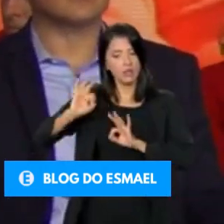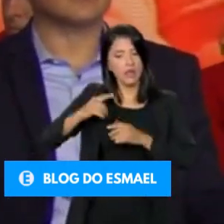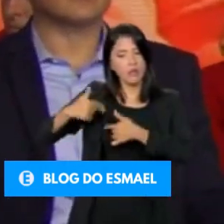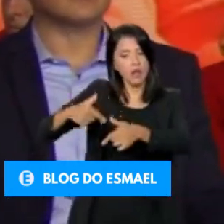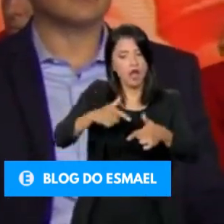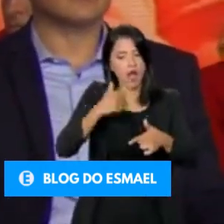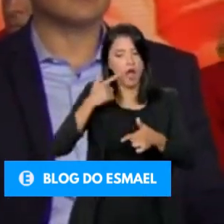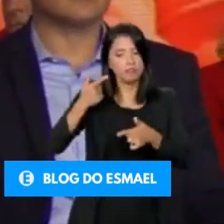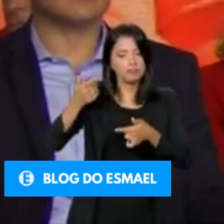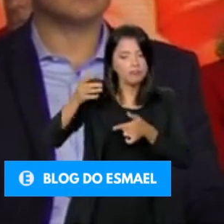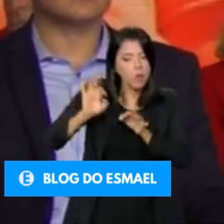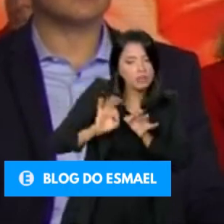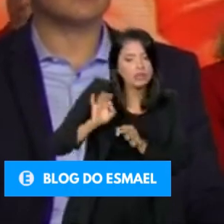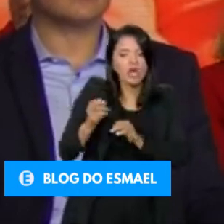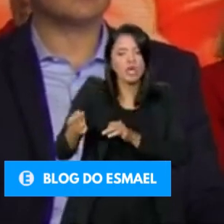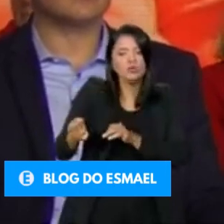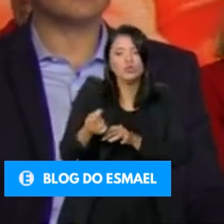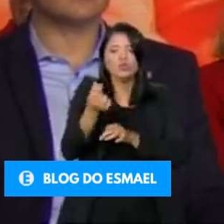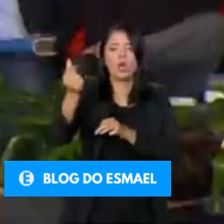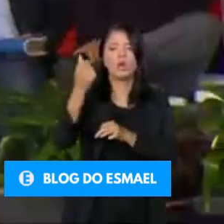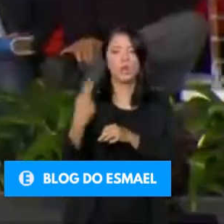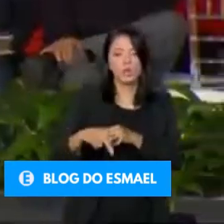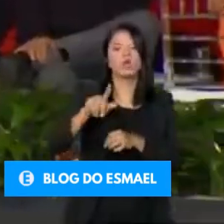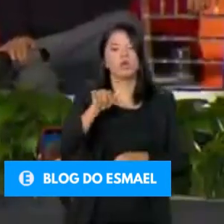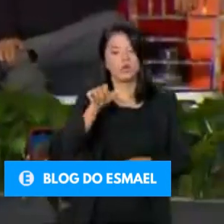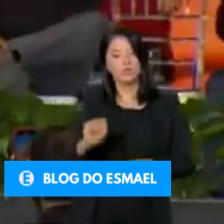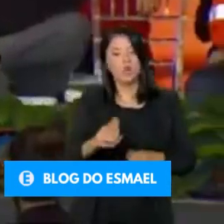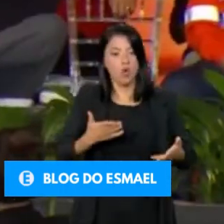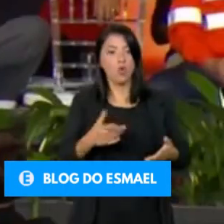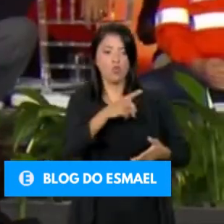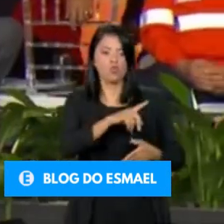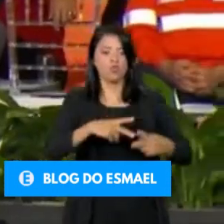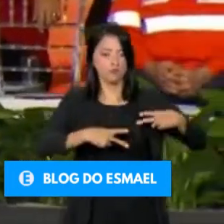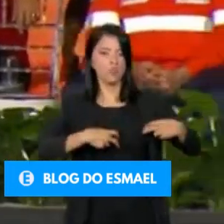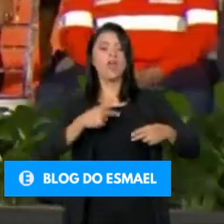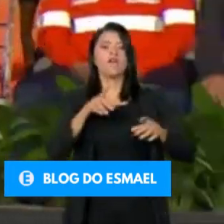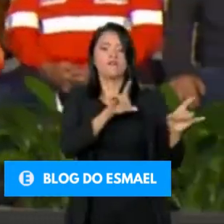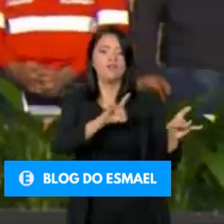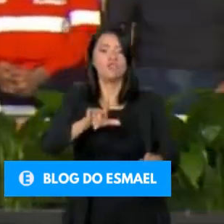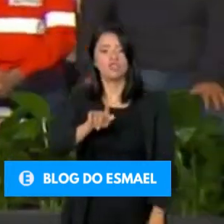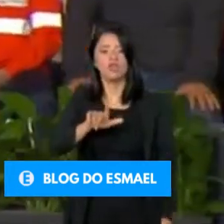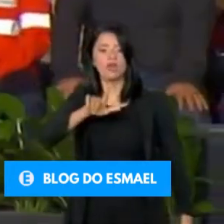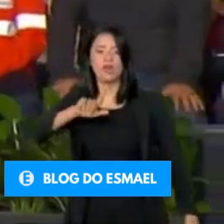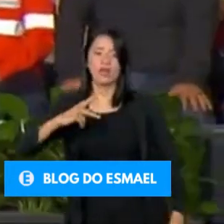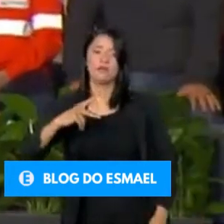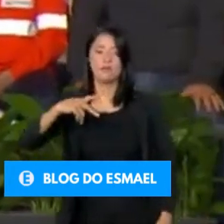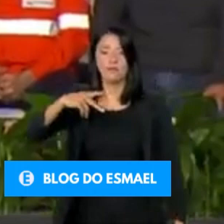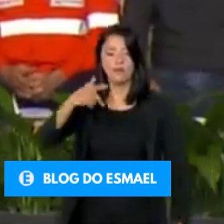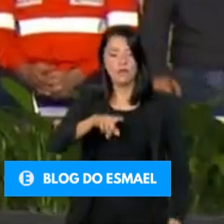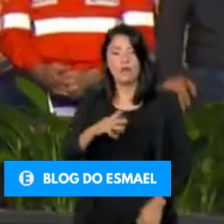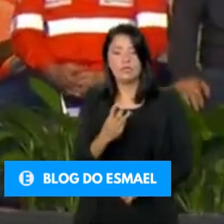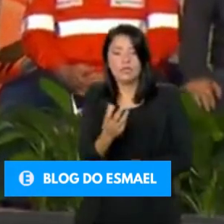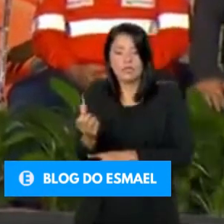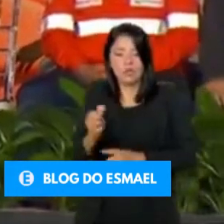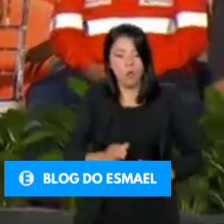de gás. A Petrobras hoje, ela vende GLP a R$ 36 o barril de 13